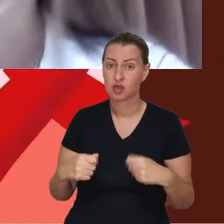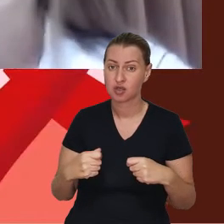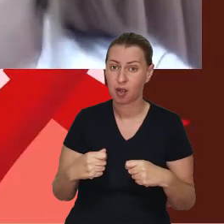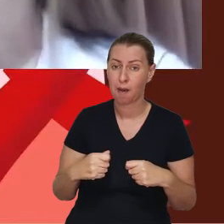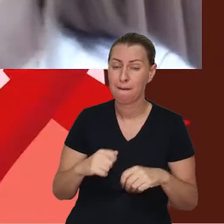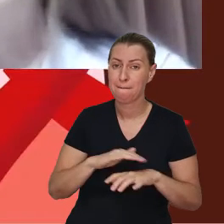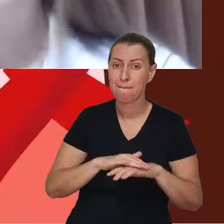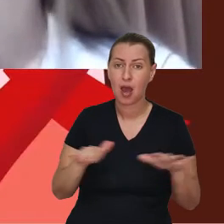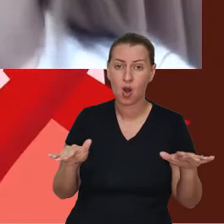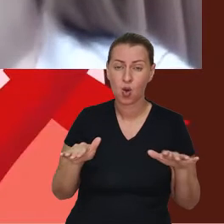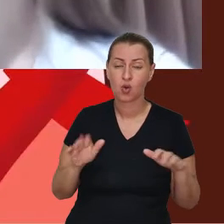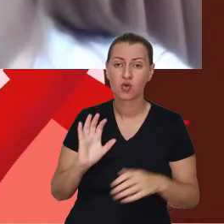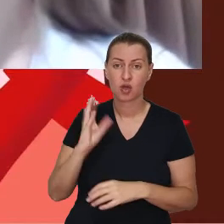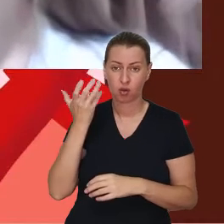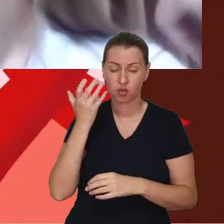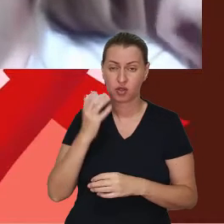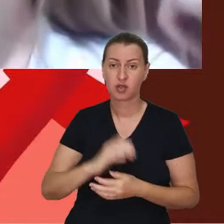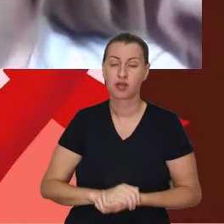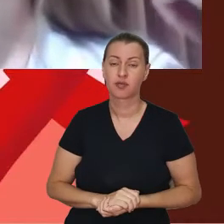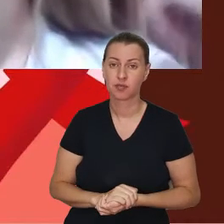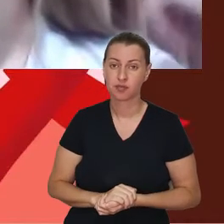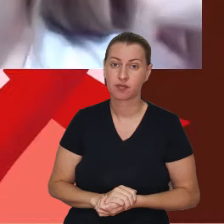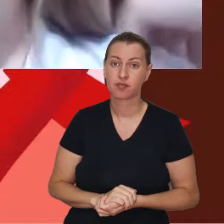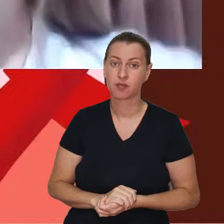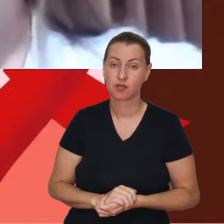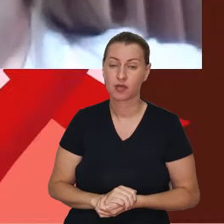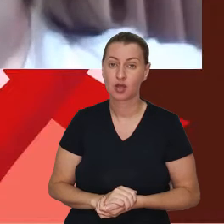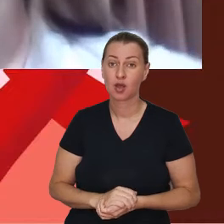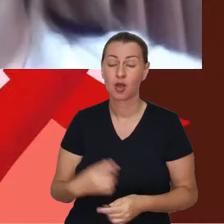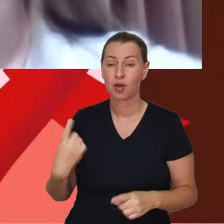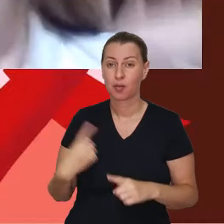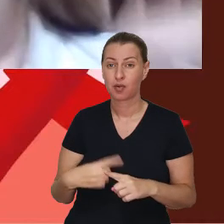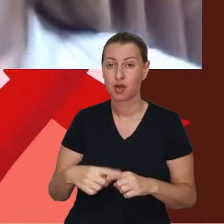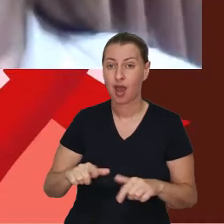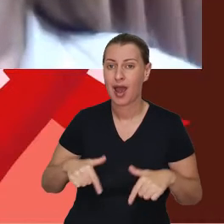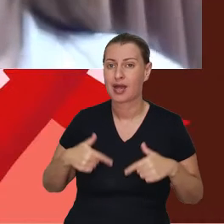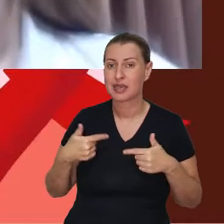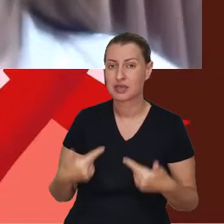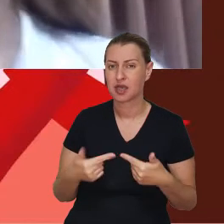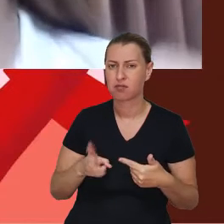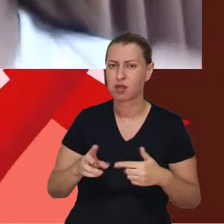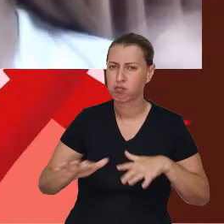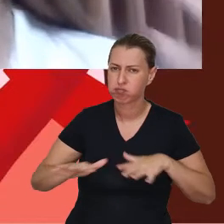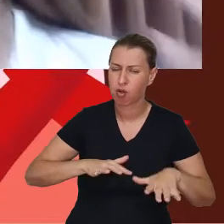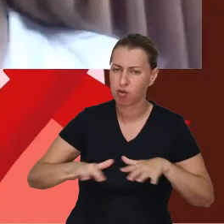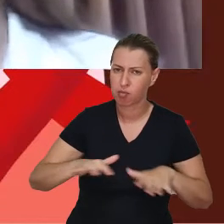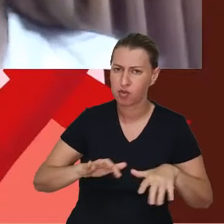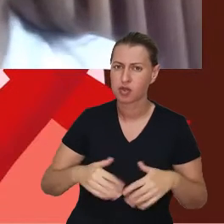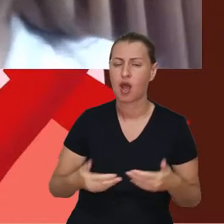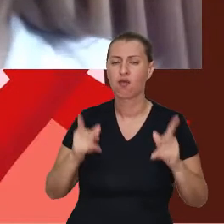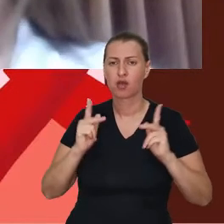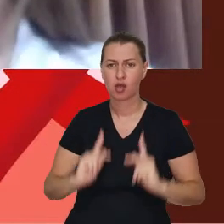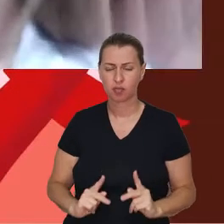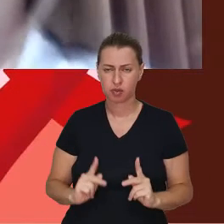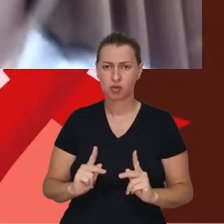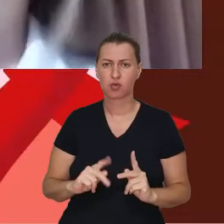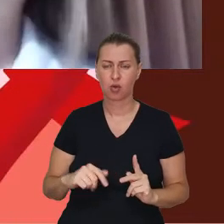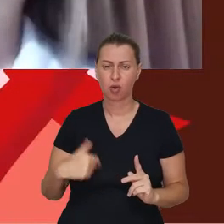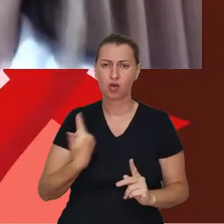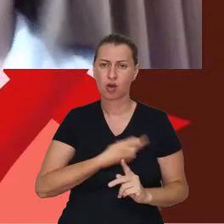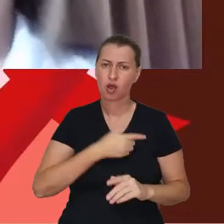parou de acontecer nas unidades, não as ações, né, que sempre mobilizavam muitas pessoas, que a